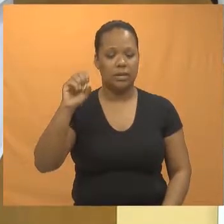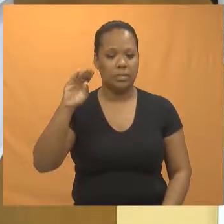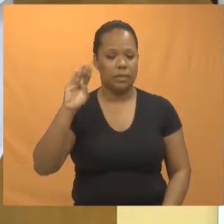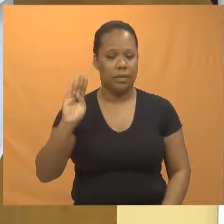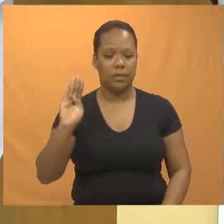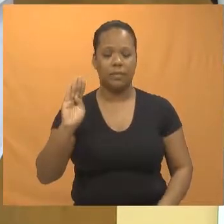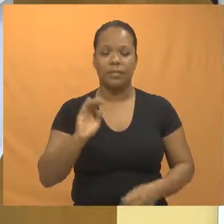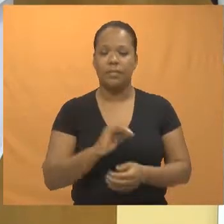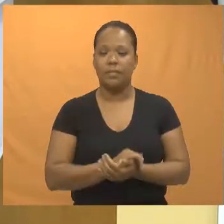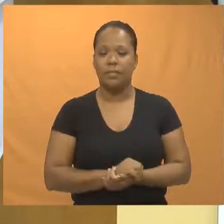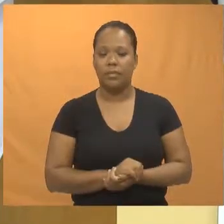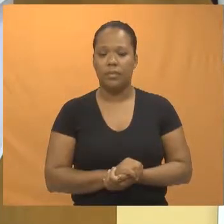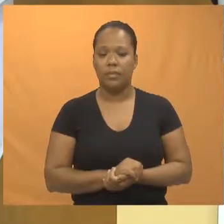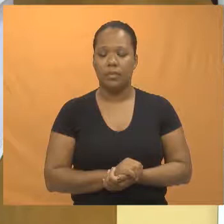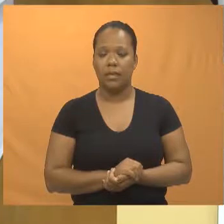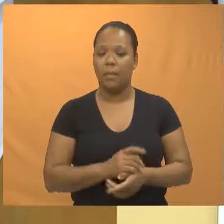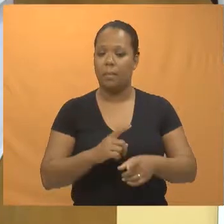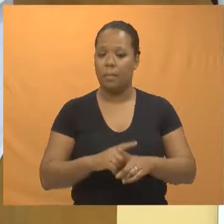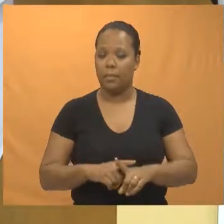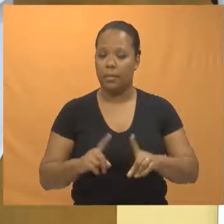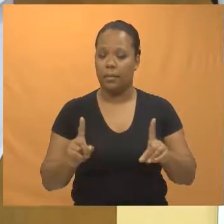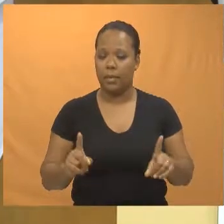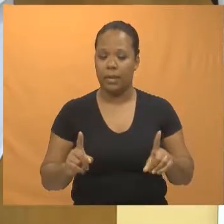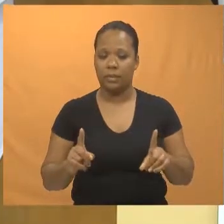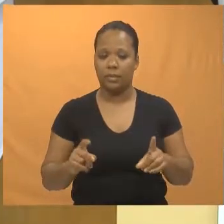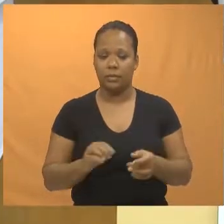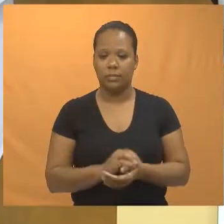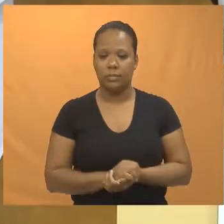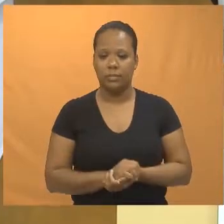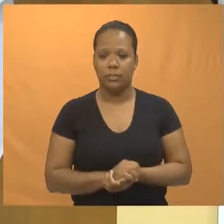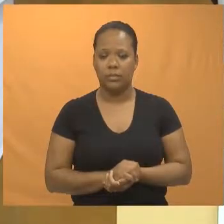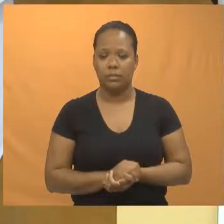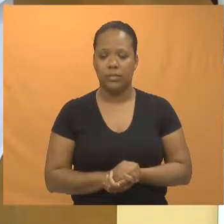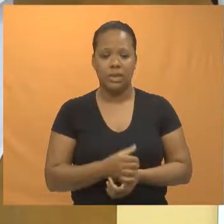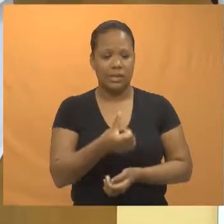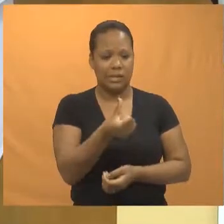do Estado de São Paulo. Mas levando em consideração a sobrecarga dos